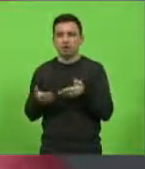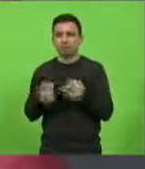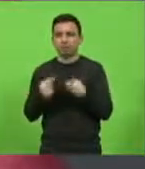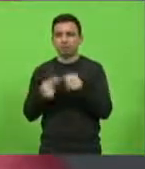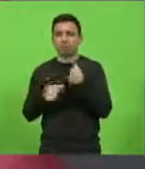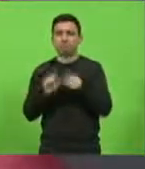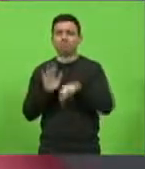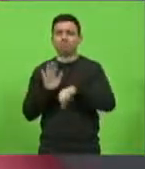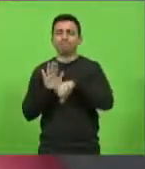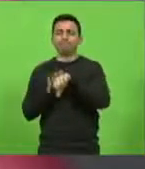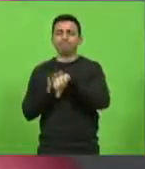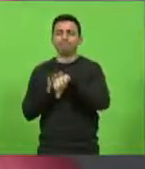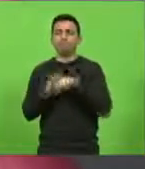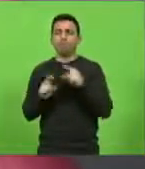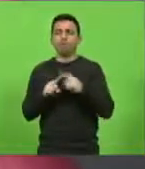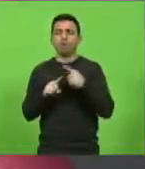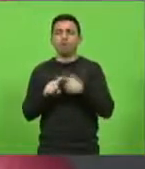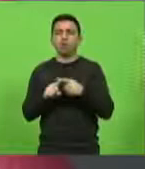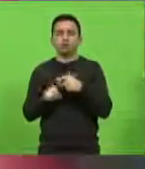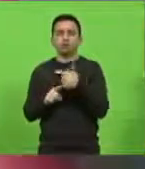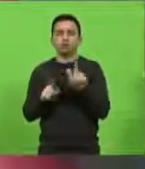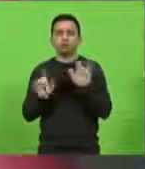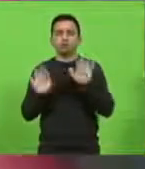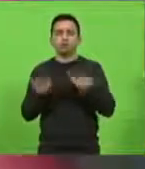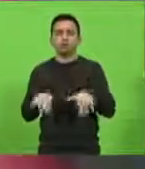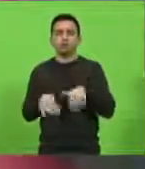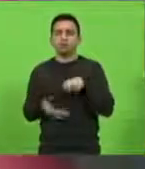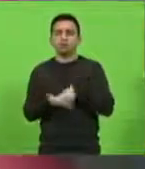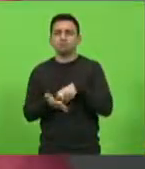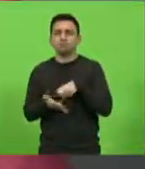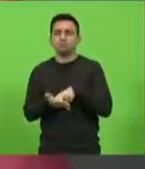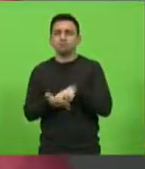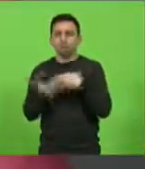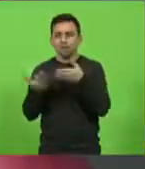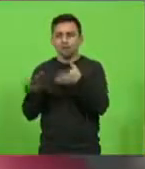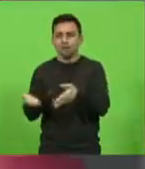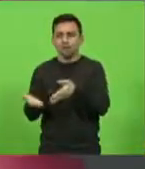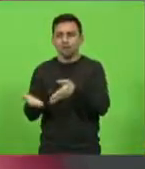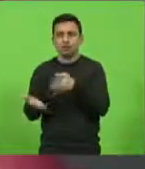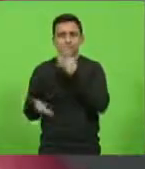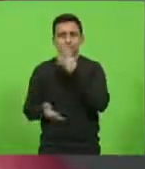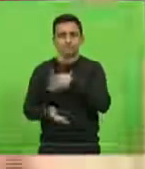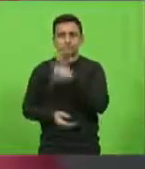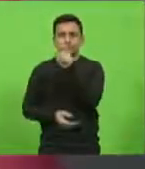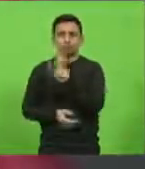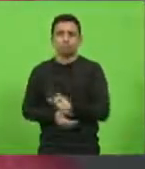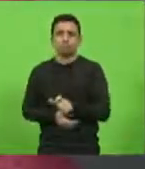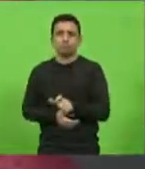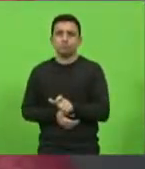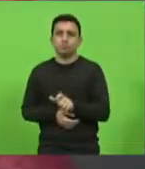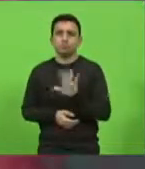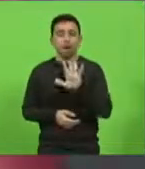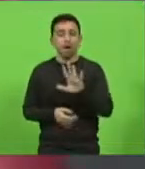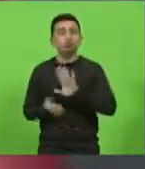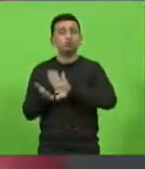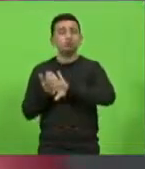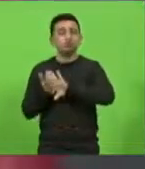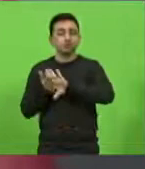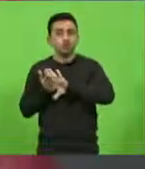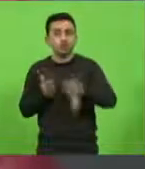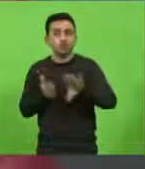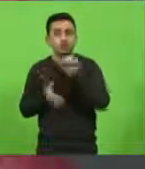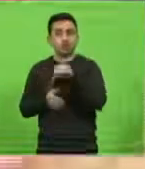haja Vista que não tem por finalidade a punição do acusado mas sim a destituição do cargo